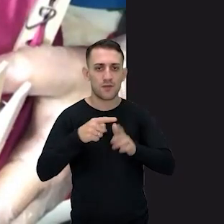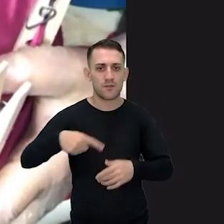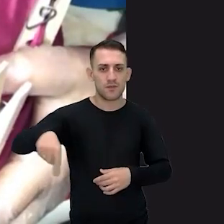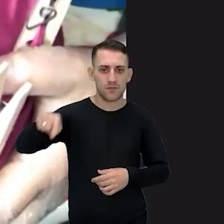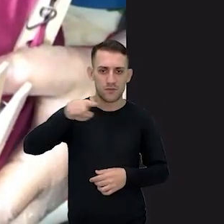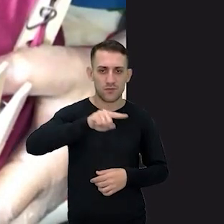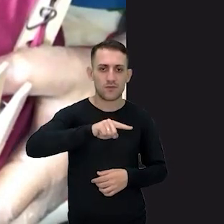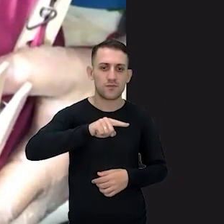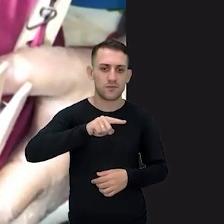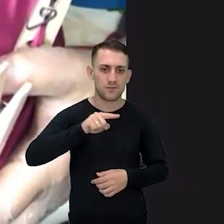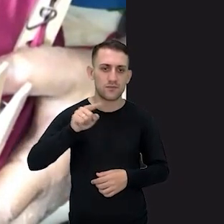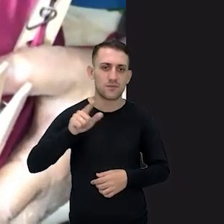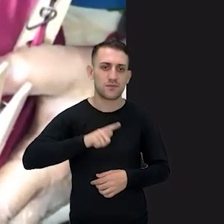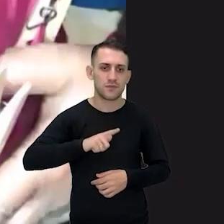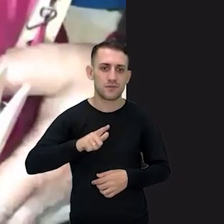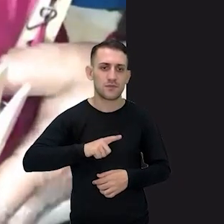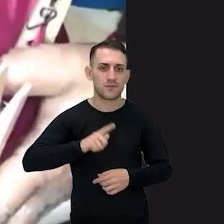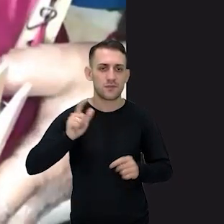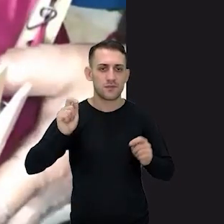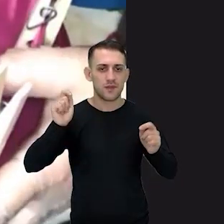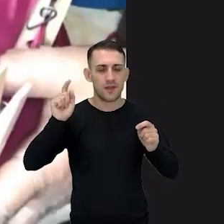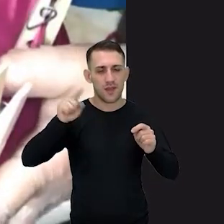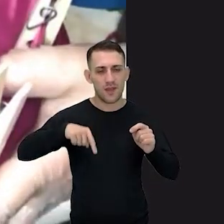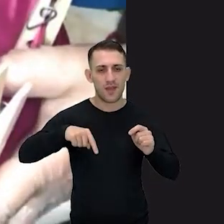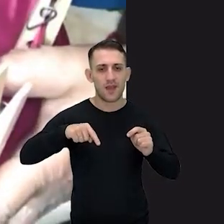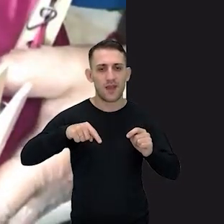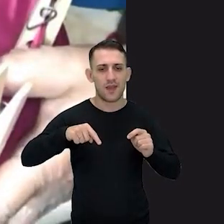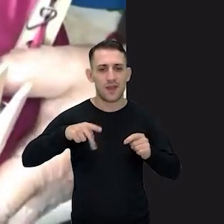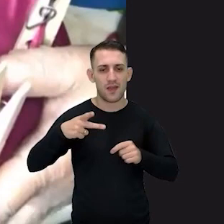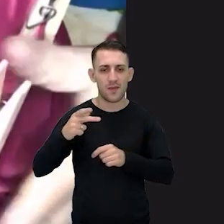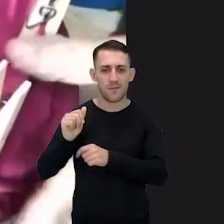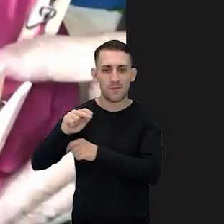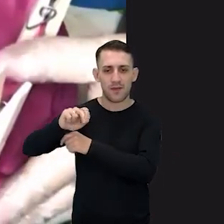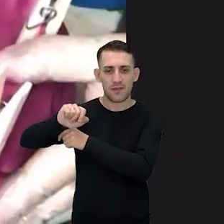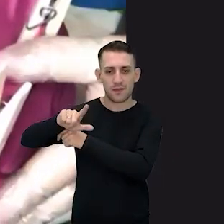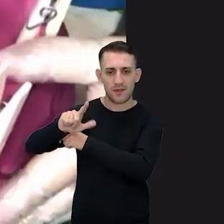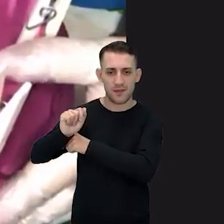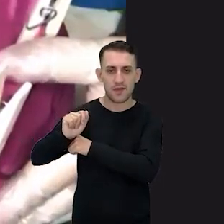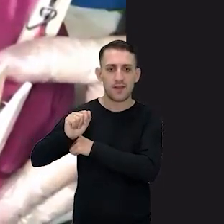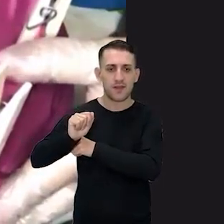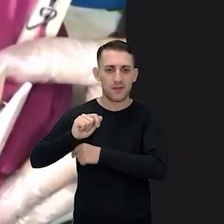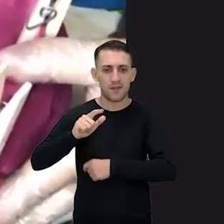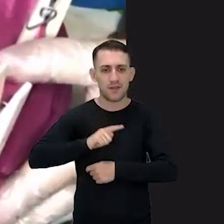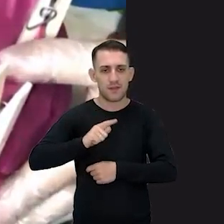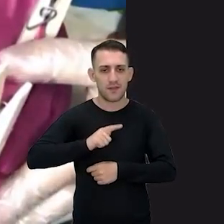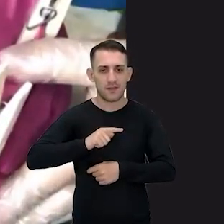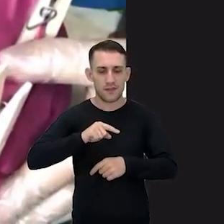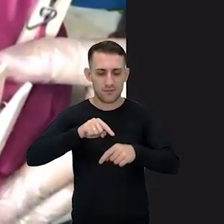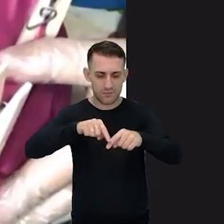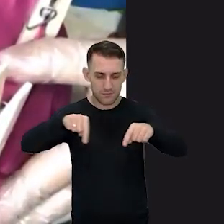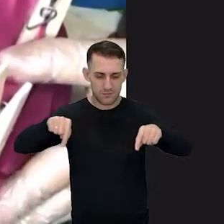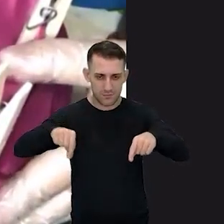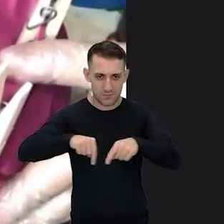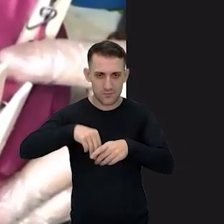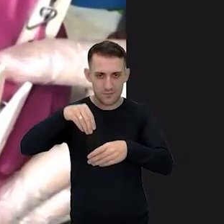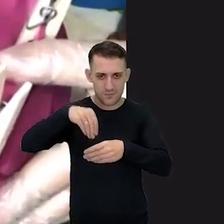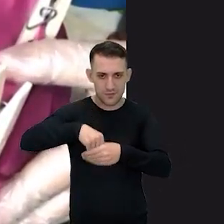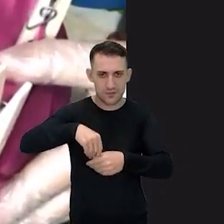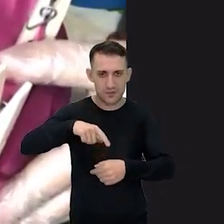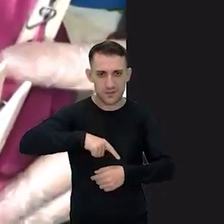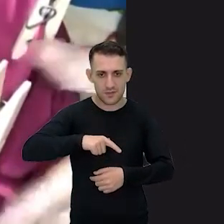tá? Isso é uma panela, tá? Parece que não é. Isso aqui é simplesmente uma